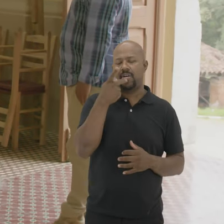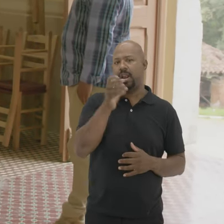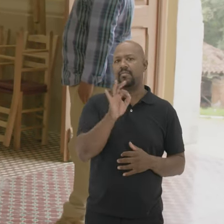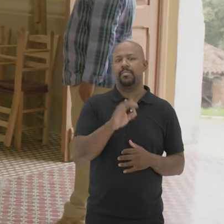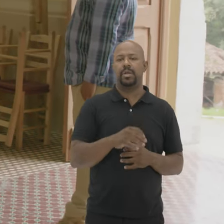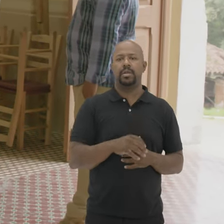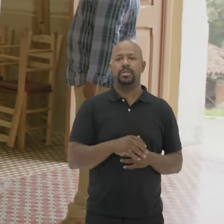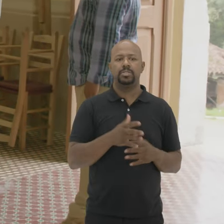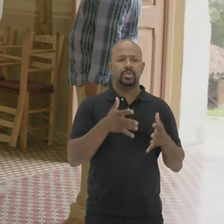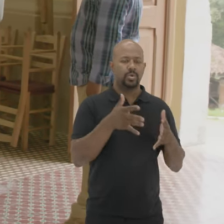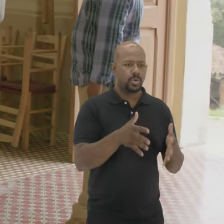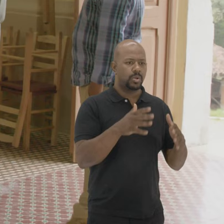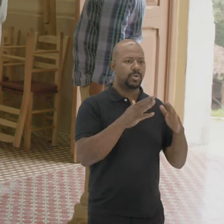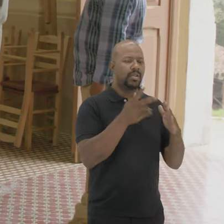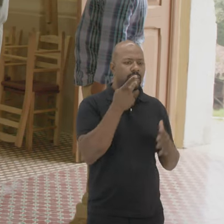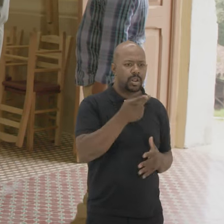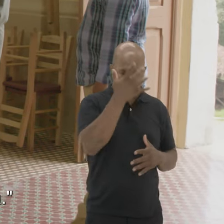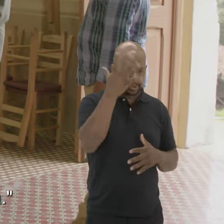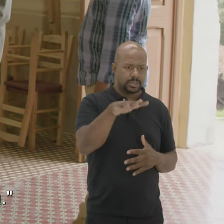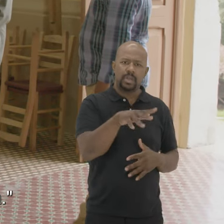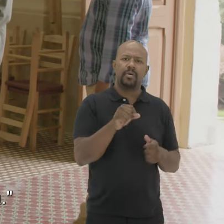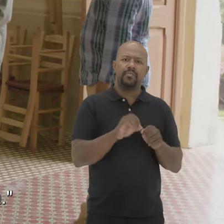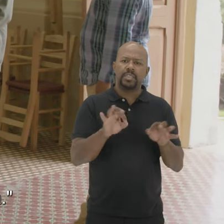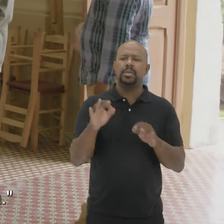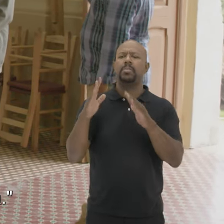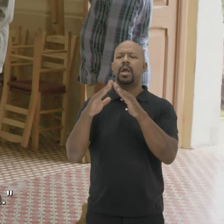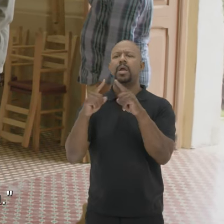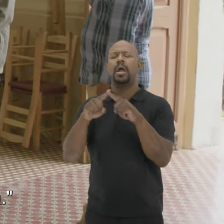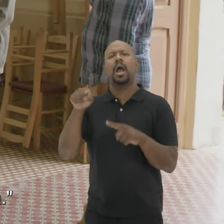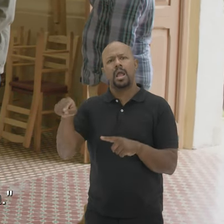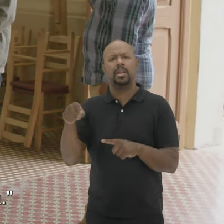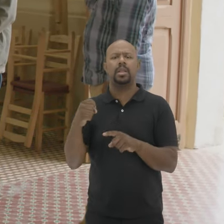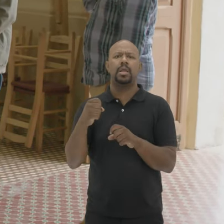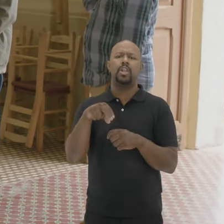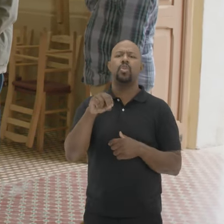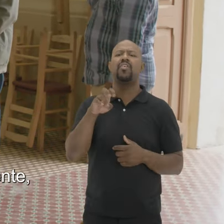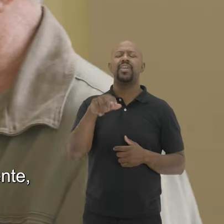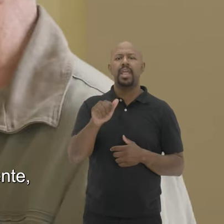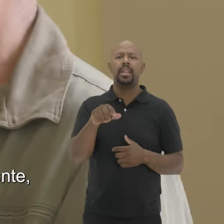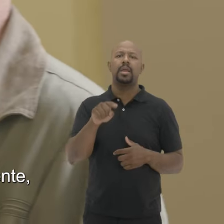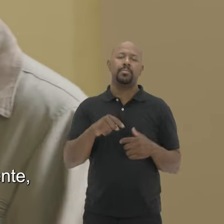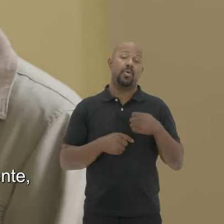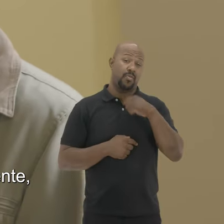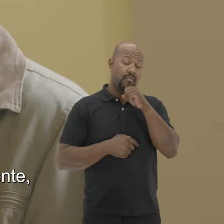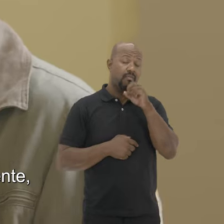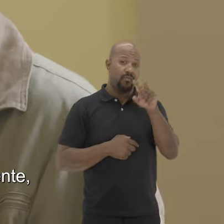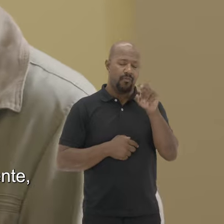mais. E chegou no quarto assim e falou para o pessoal: olha, vamos fazer uma novena na Senhora da Pompeia. Olha. Diz que o meu